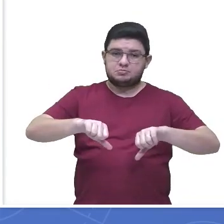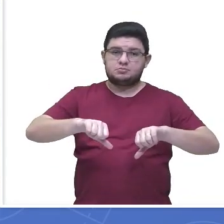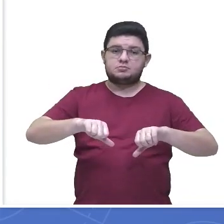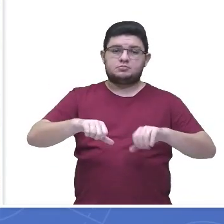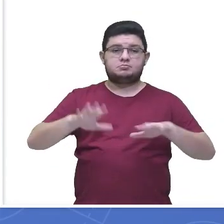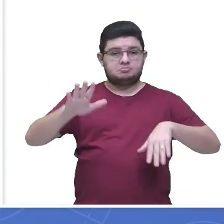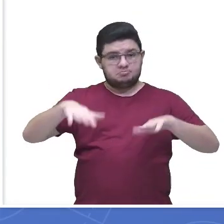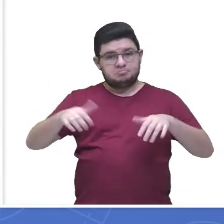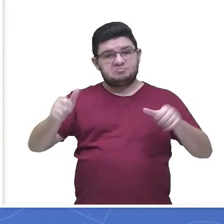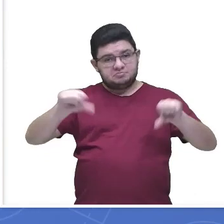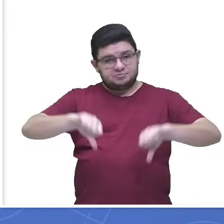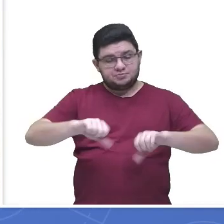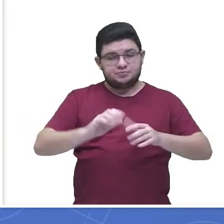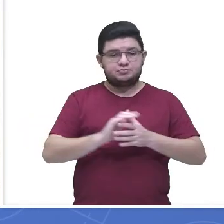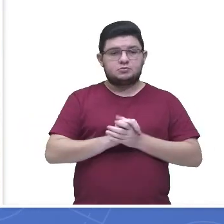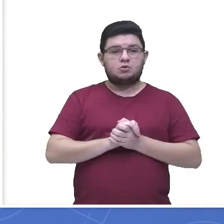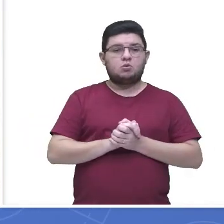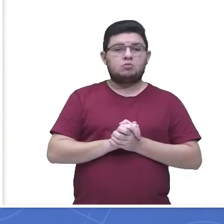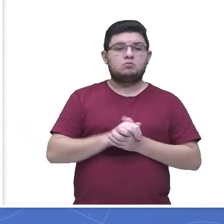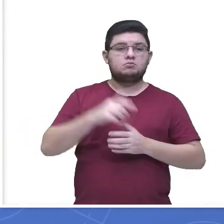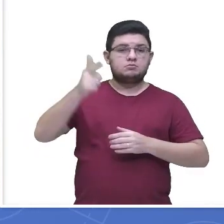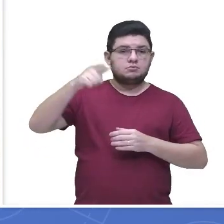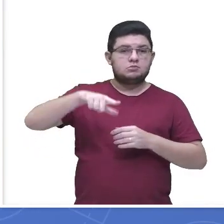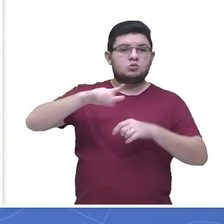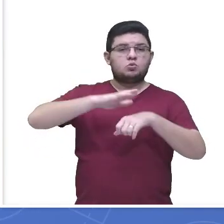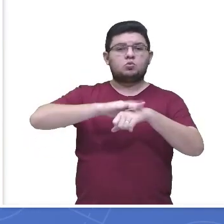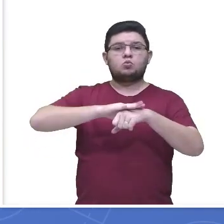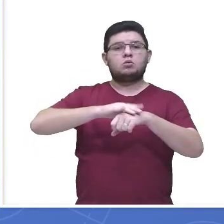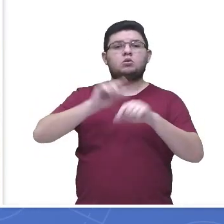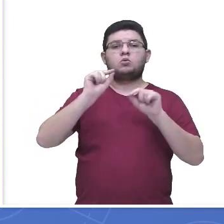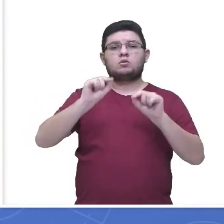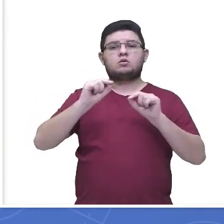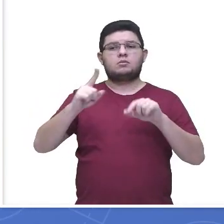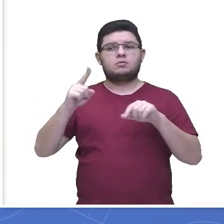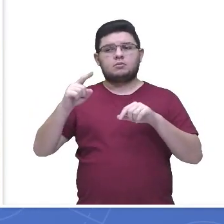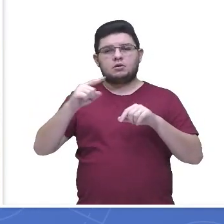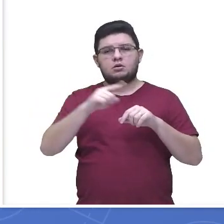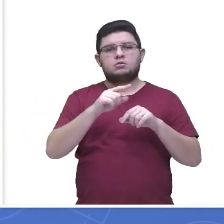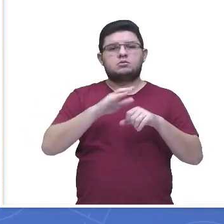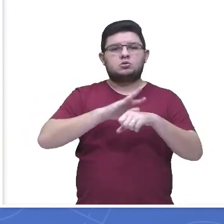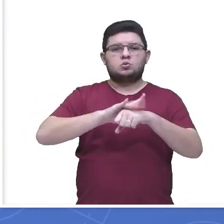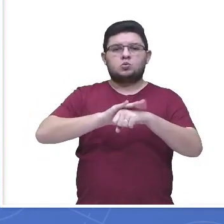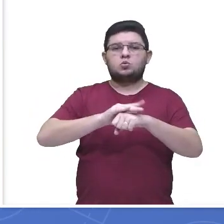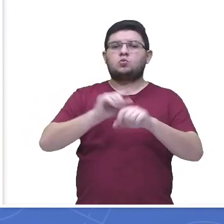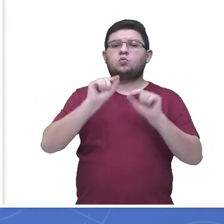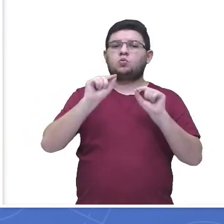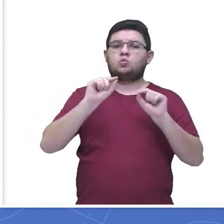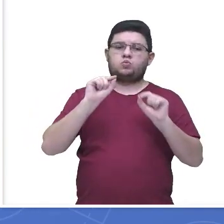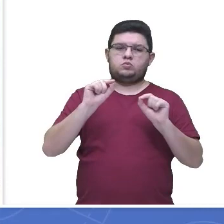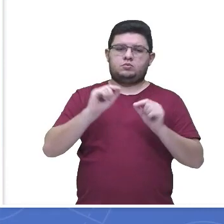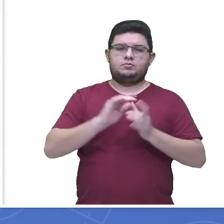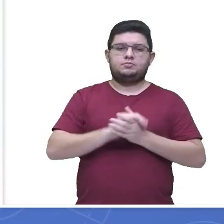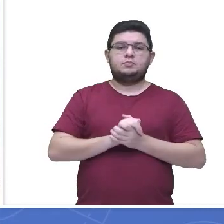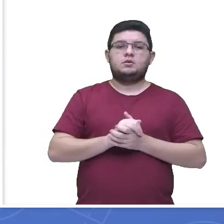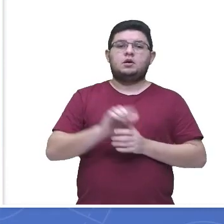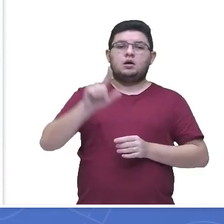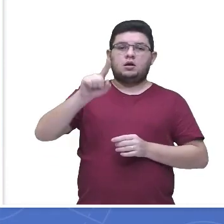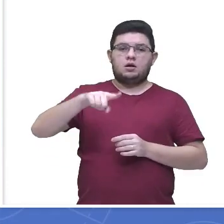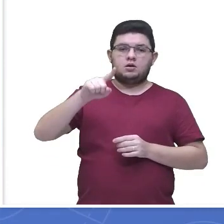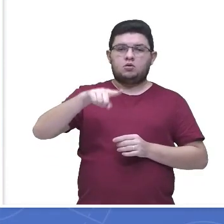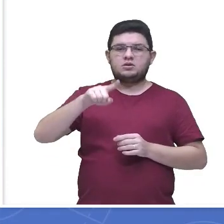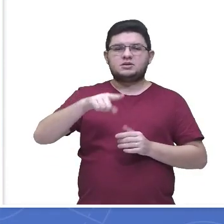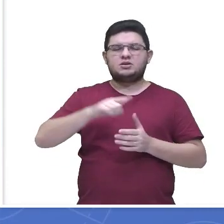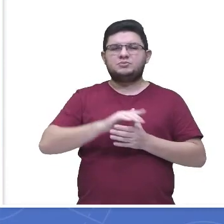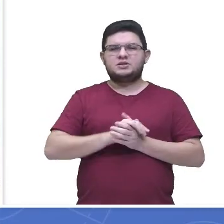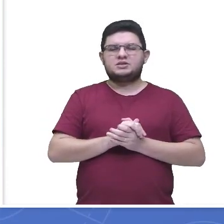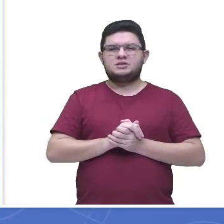outra doença que a gente vai observar ali falando sobre as bactérias, né, que está relacionada com as bactérias, é a meningite. Observa aí a